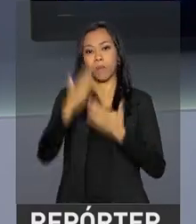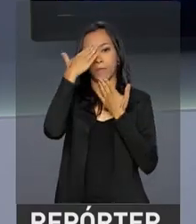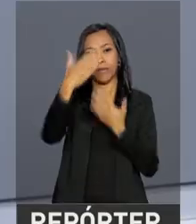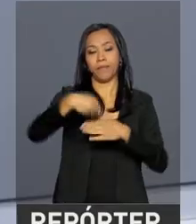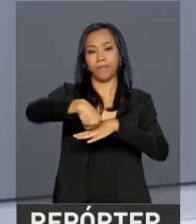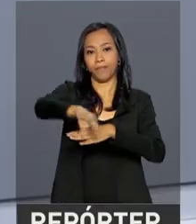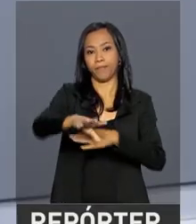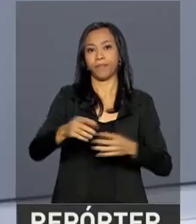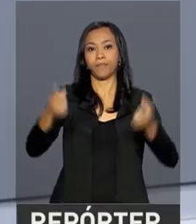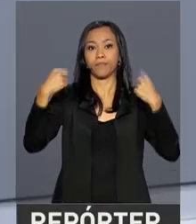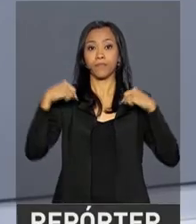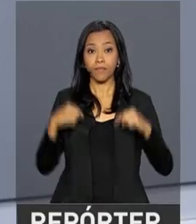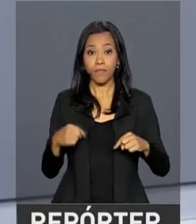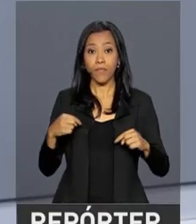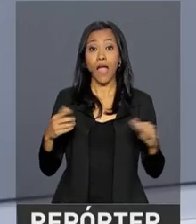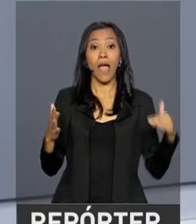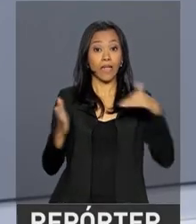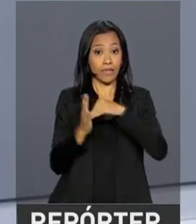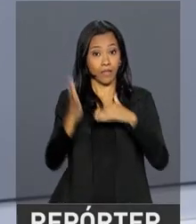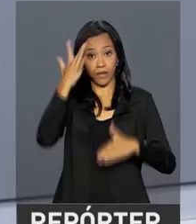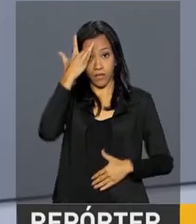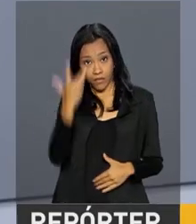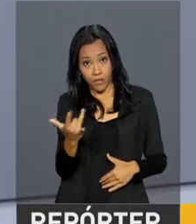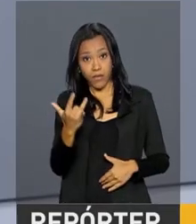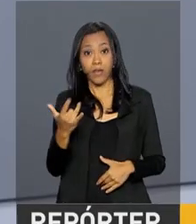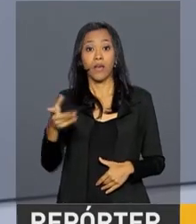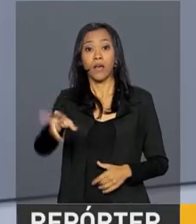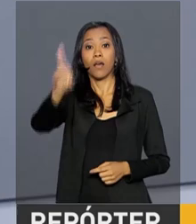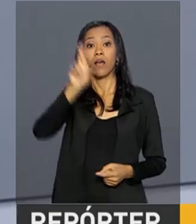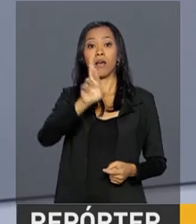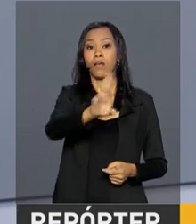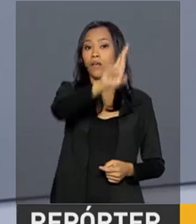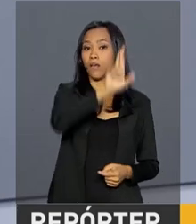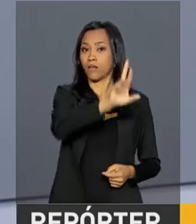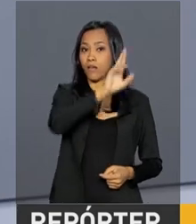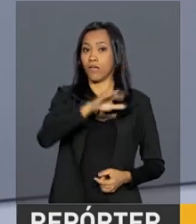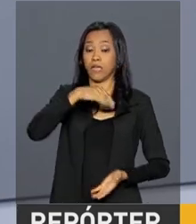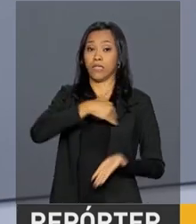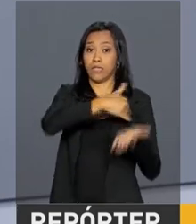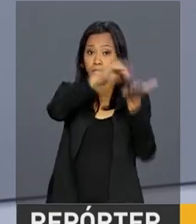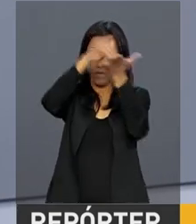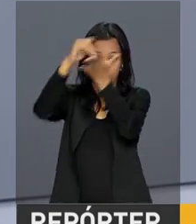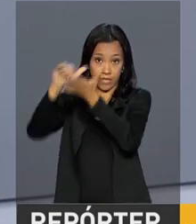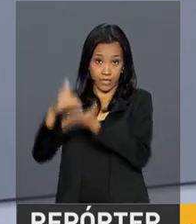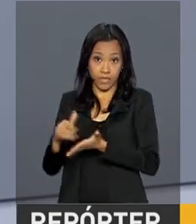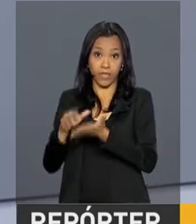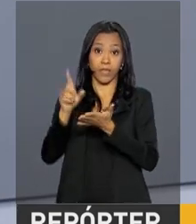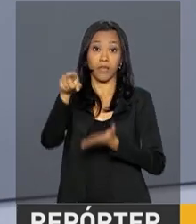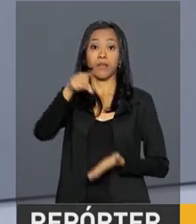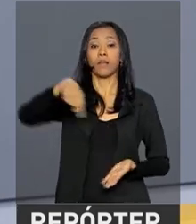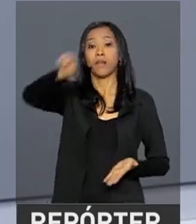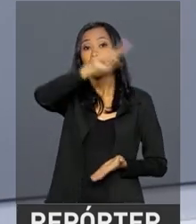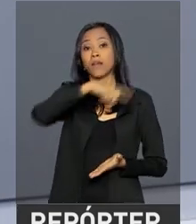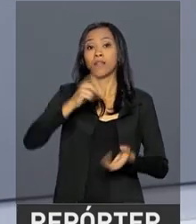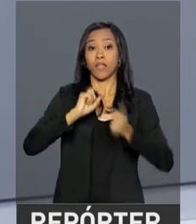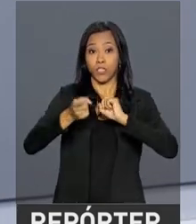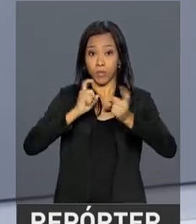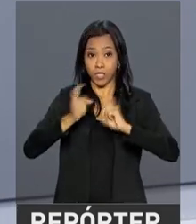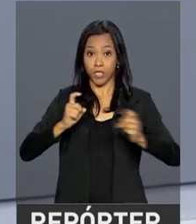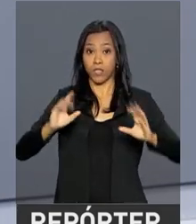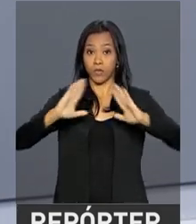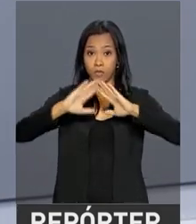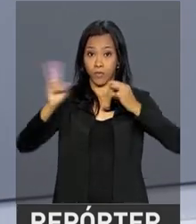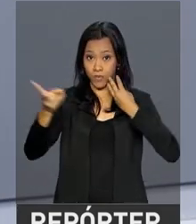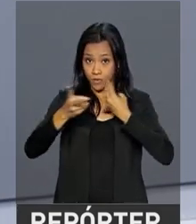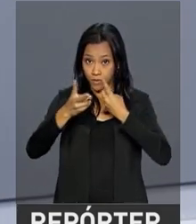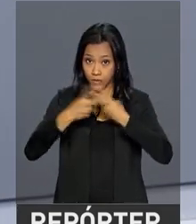Mara. Até amanhã, representantes de secretarias de administração penitenciária, do Ministério da Justiça, do Ministério Público